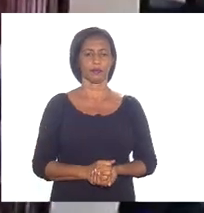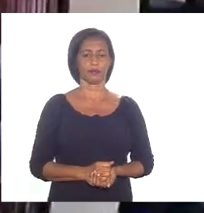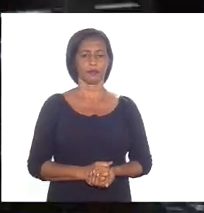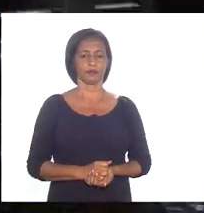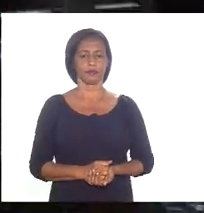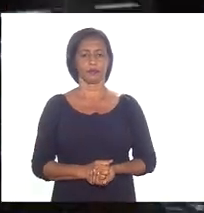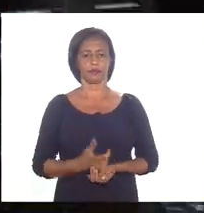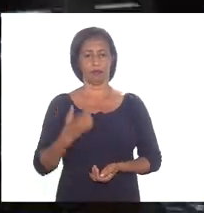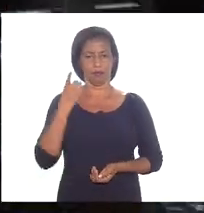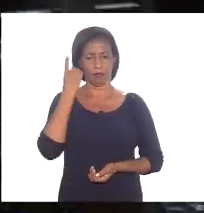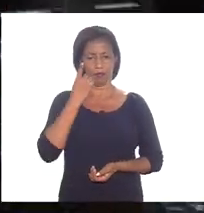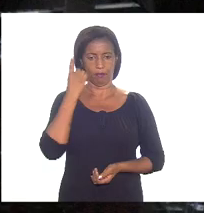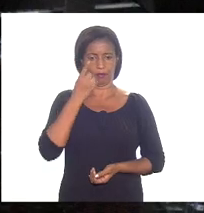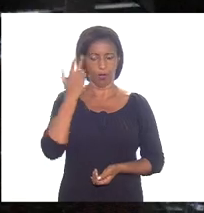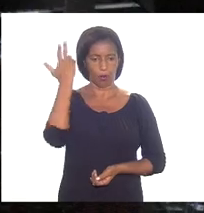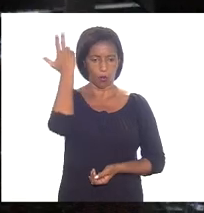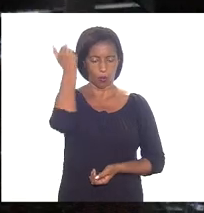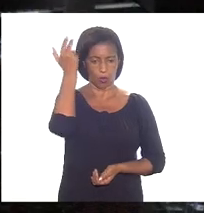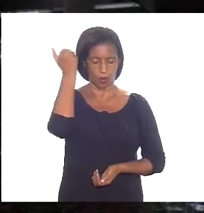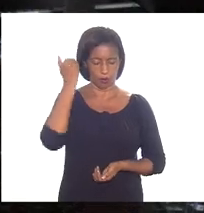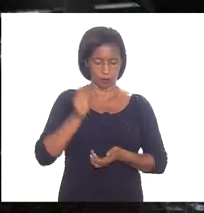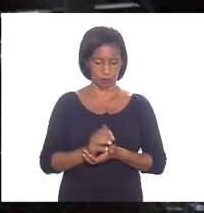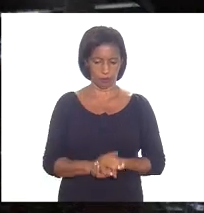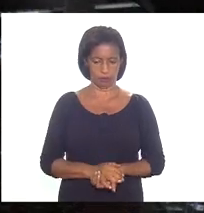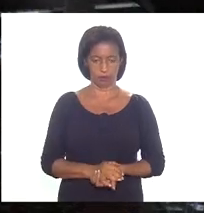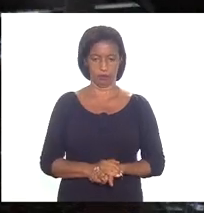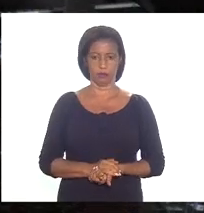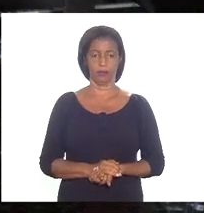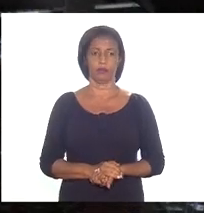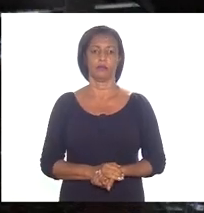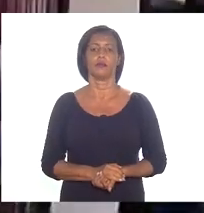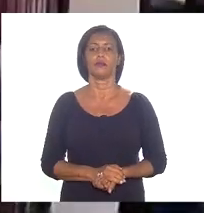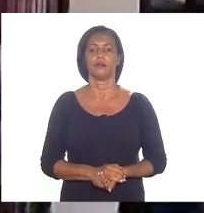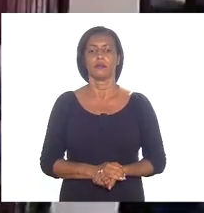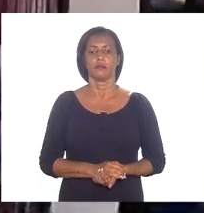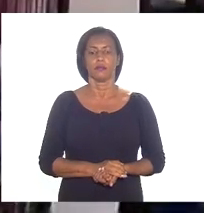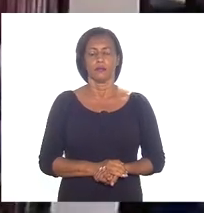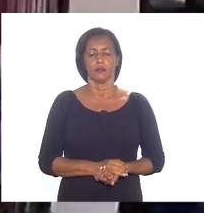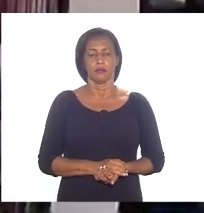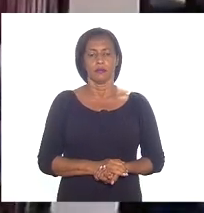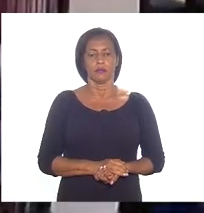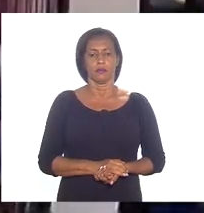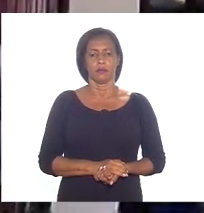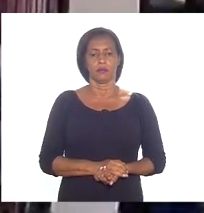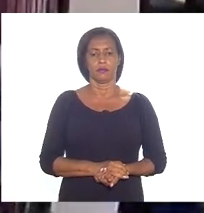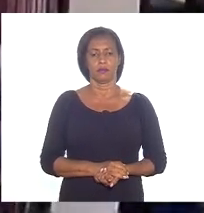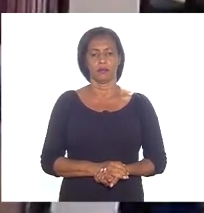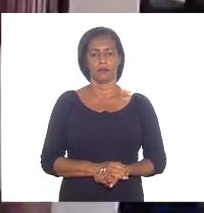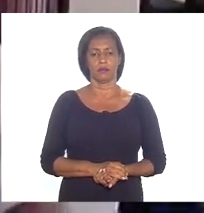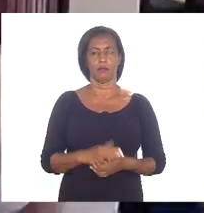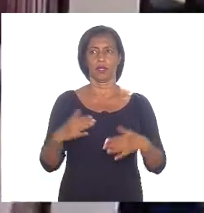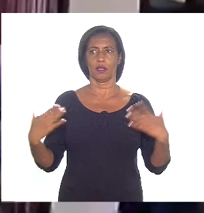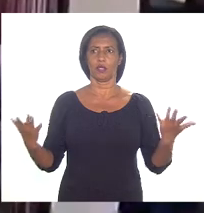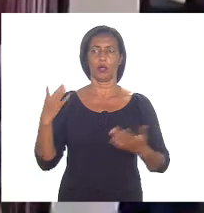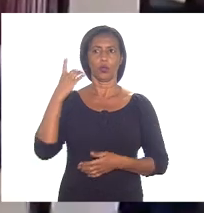presidente. Deputado Eliomar Coelho. Senhor presidente, senhoras deputadas, senhores deputados,